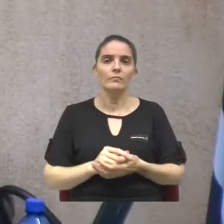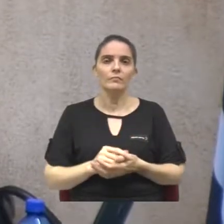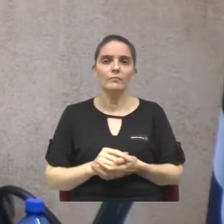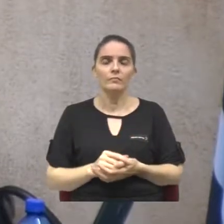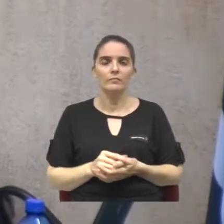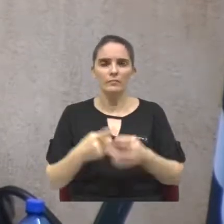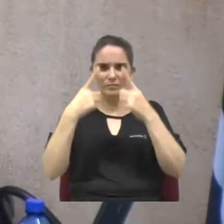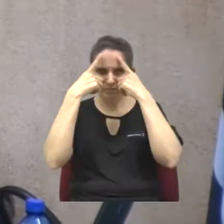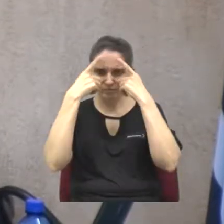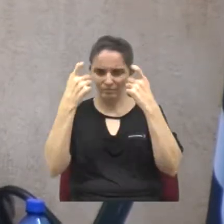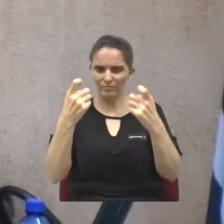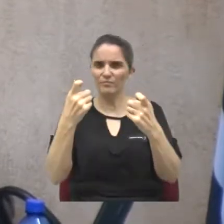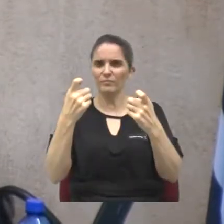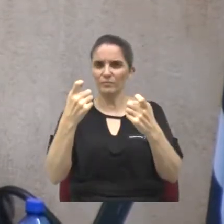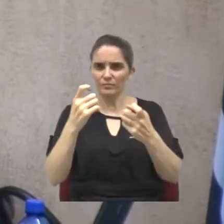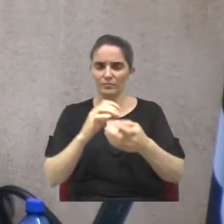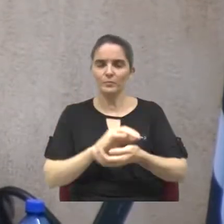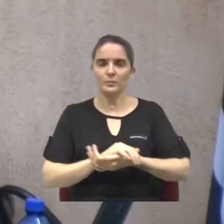ato